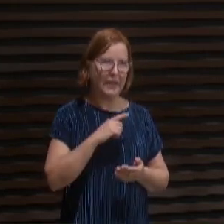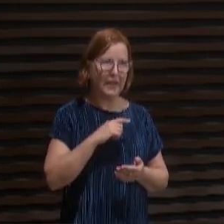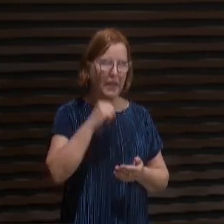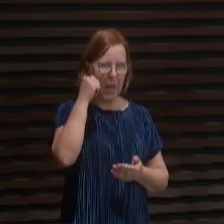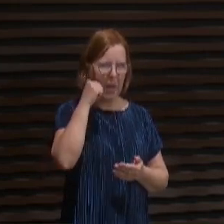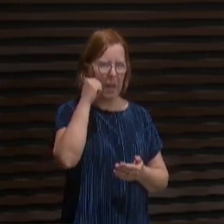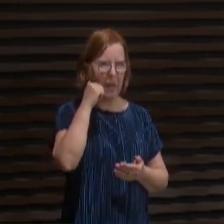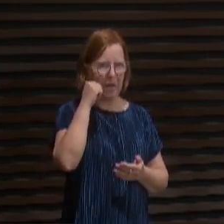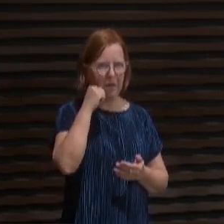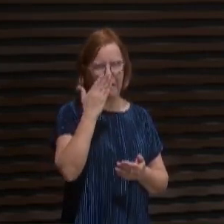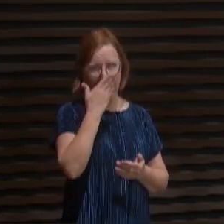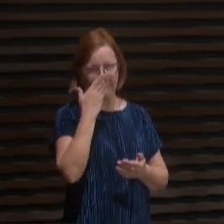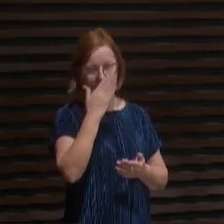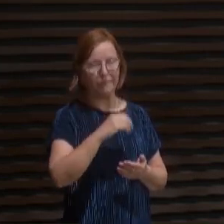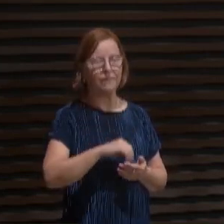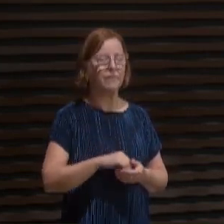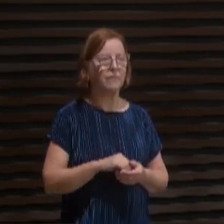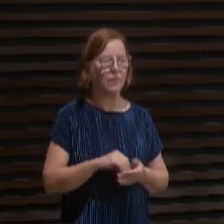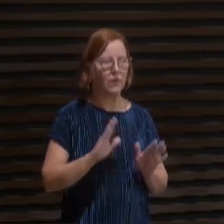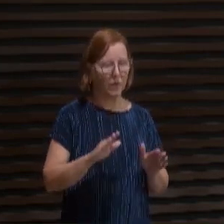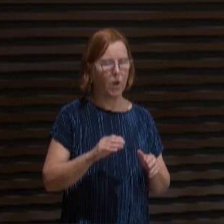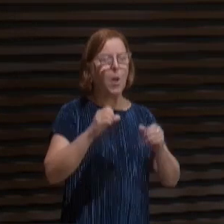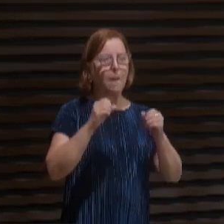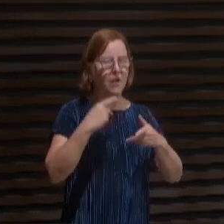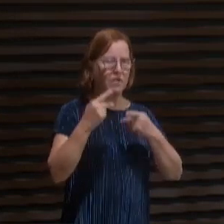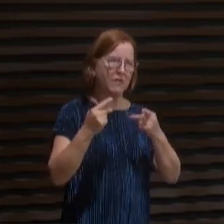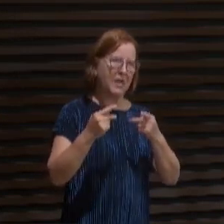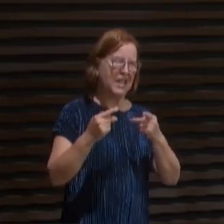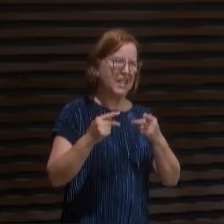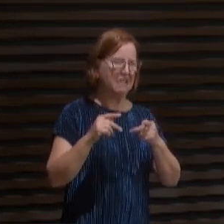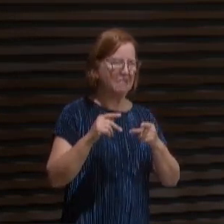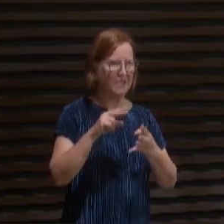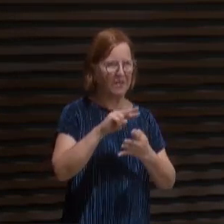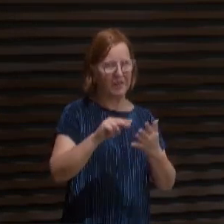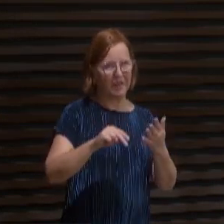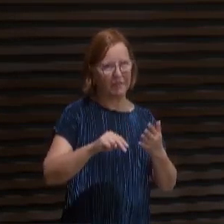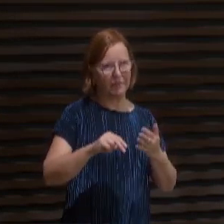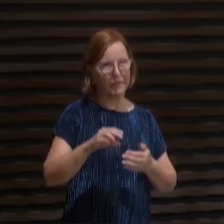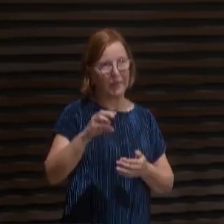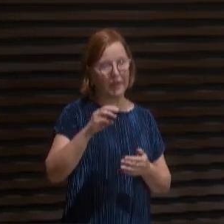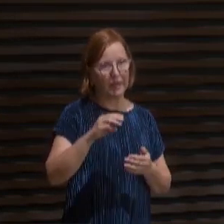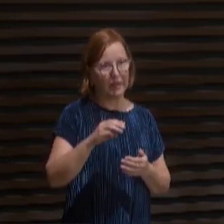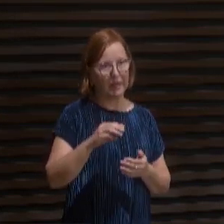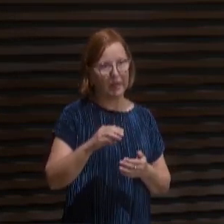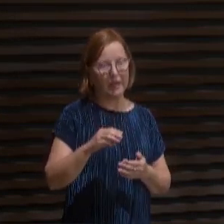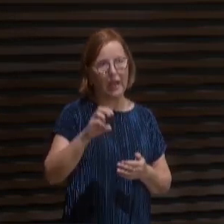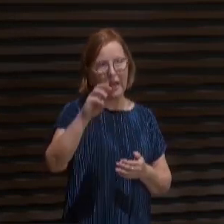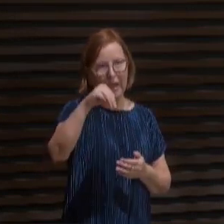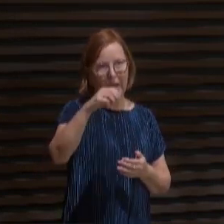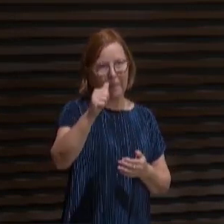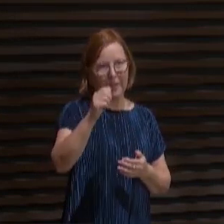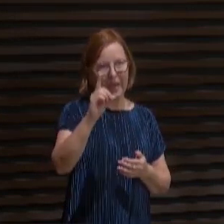mulherzinhas. Olha, eu posso citar uma meia dúzia delas aqui. Posso citar, por exemplo, Madame Blavatsky.